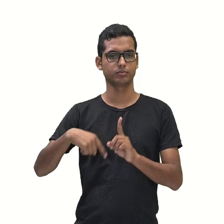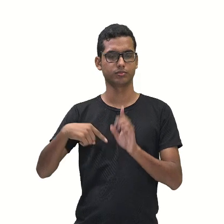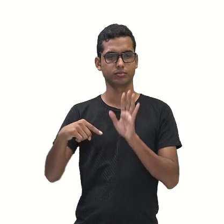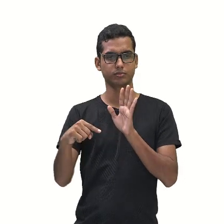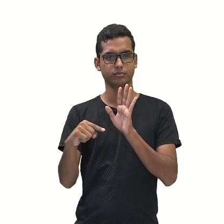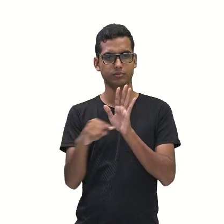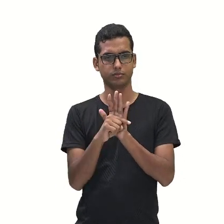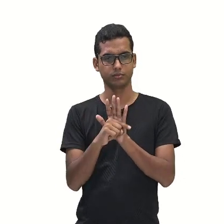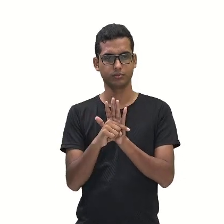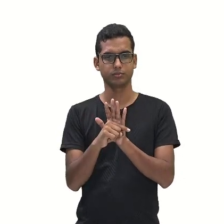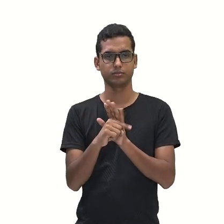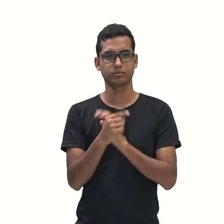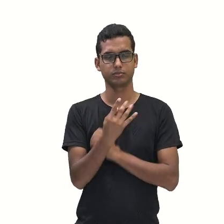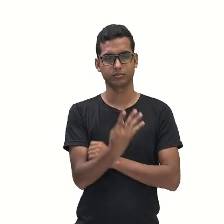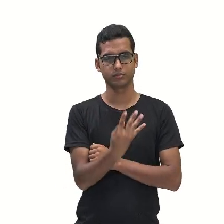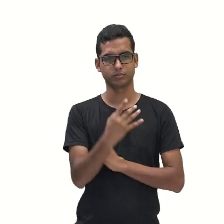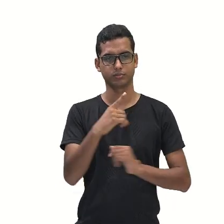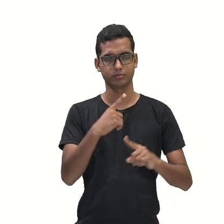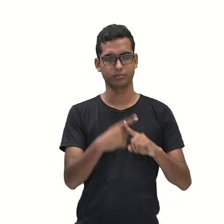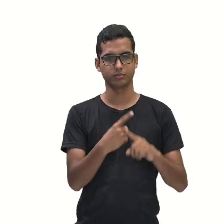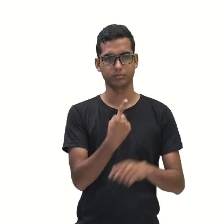vezes a,